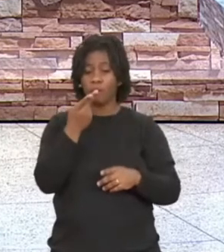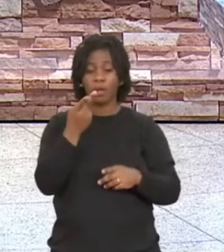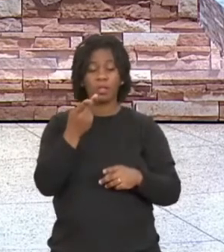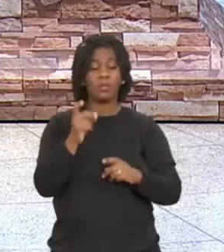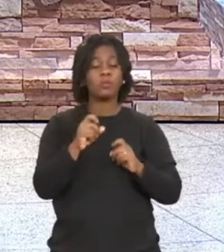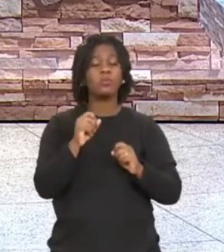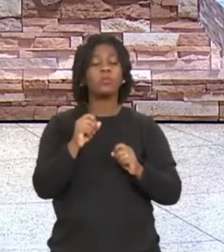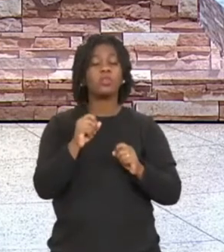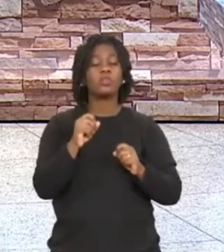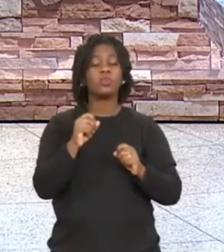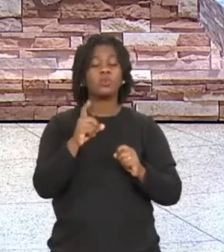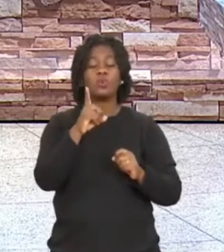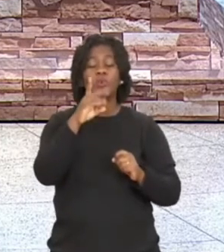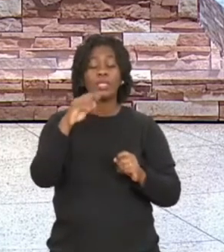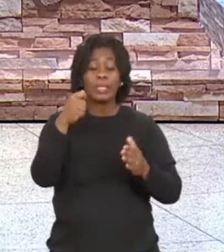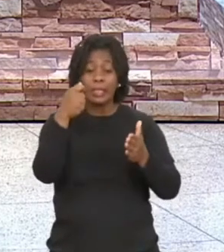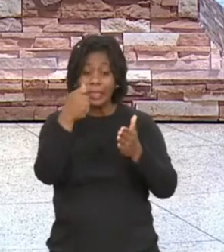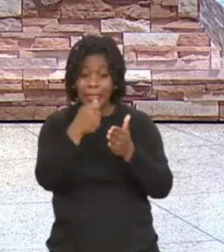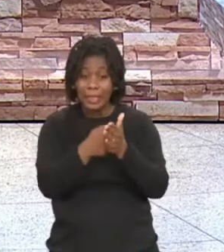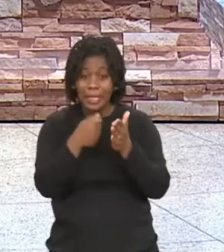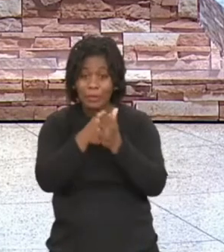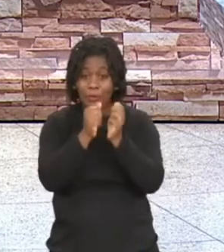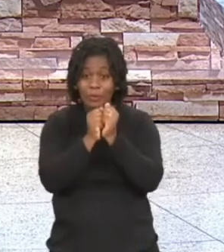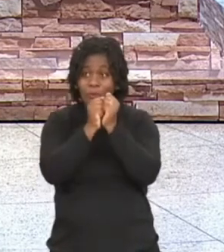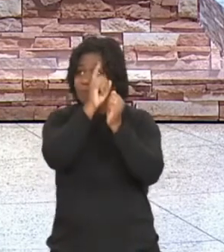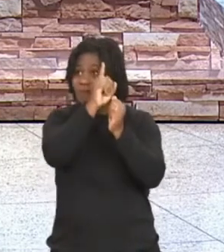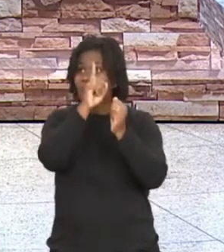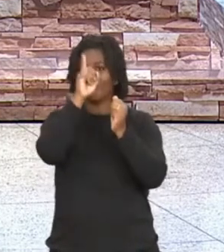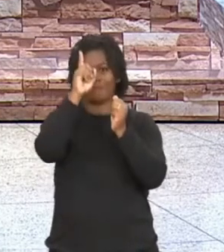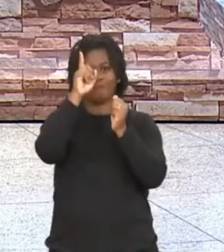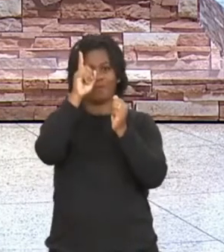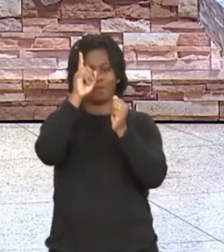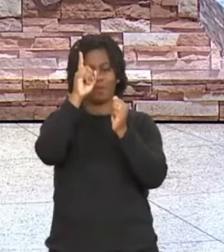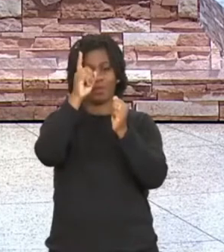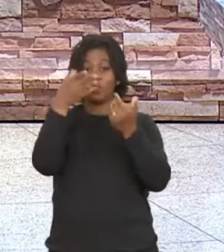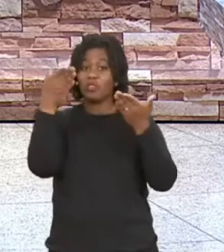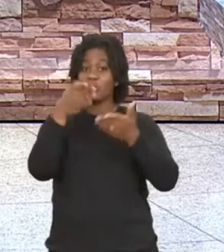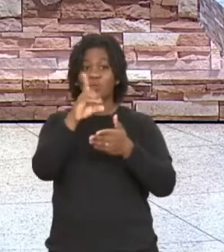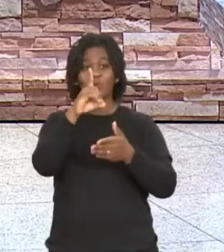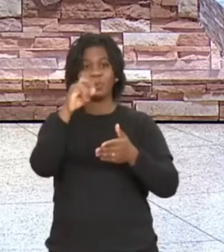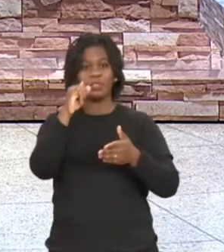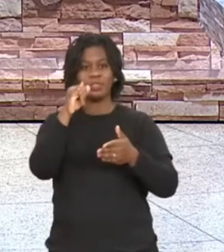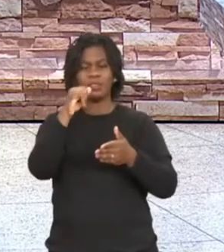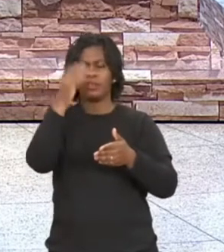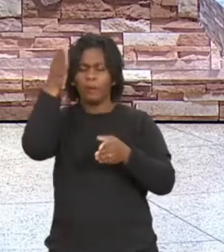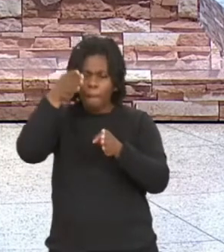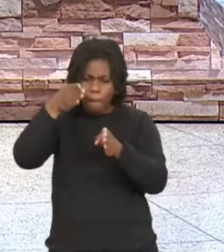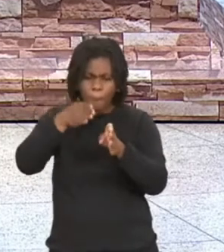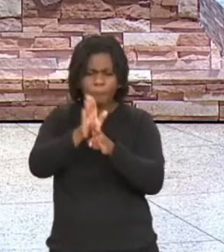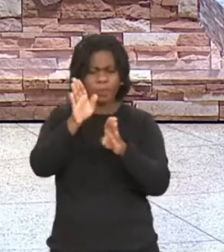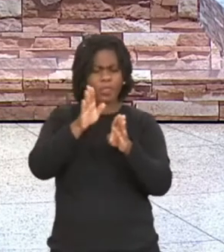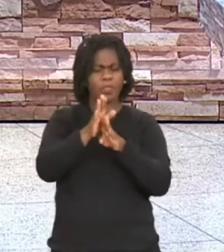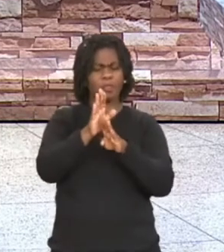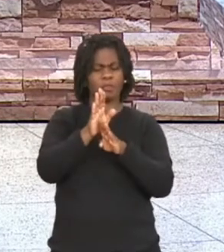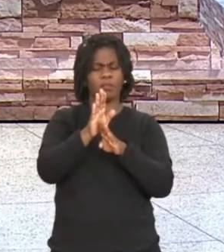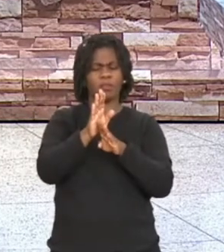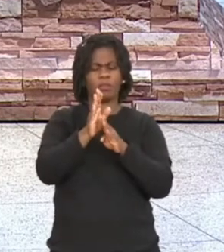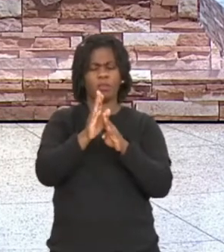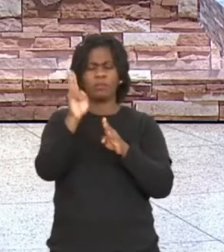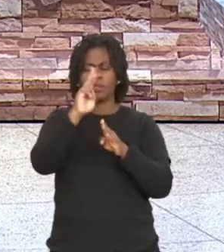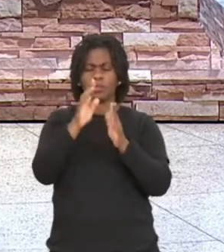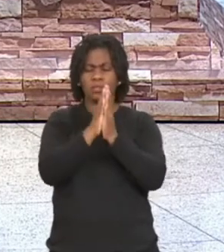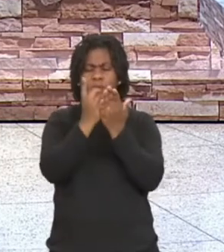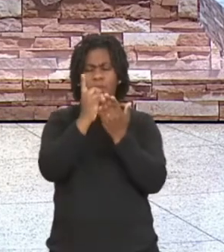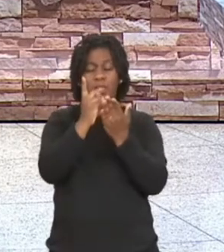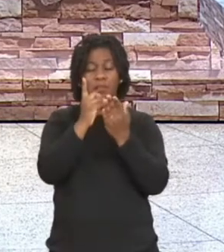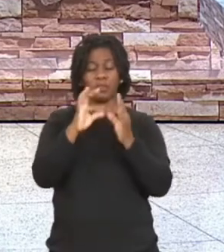luta com Deus, chegou, meu Pai. Fala, orienta através da tua palavra todos nós, mas